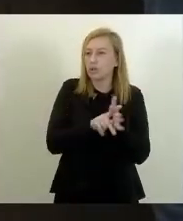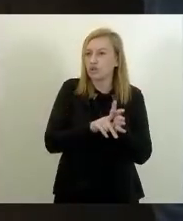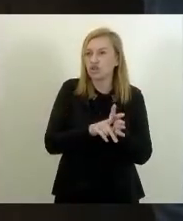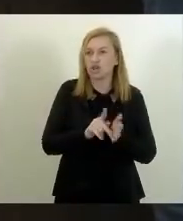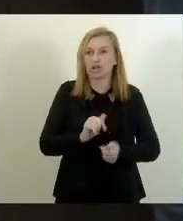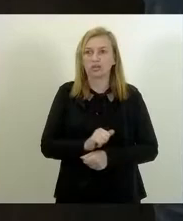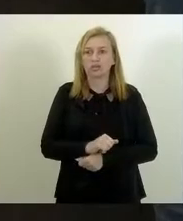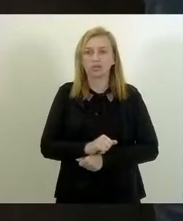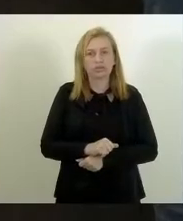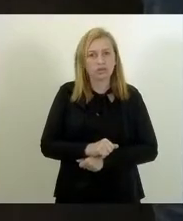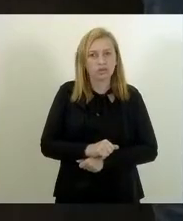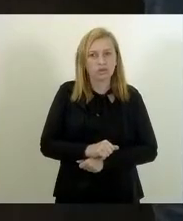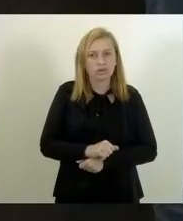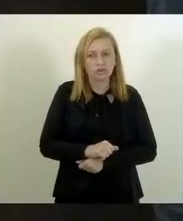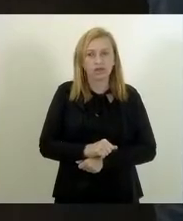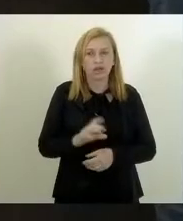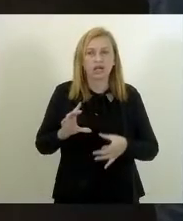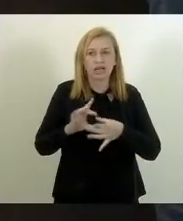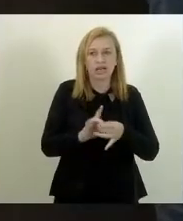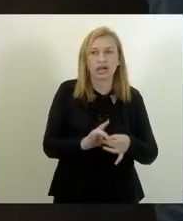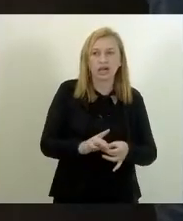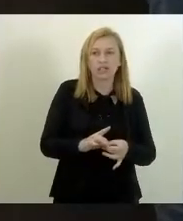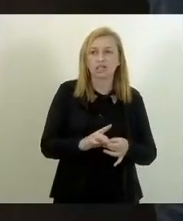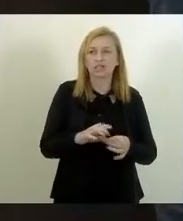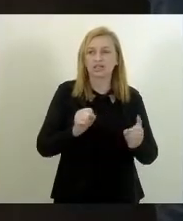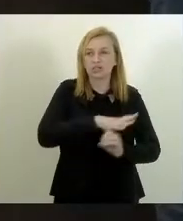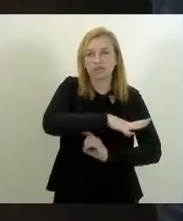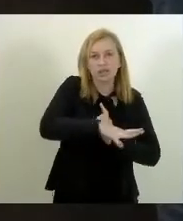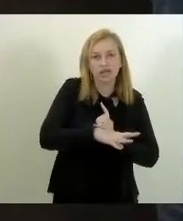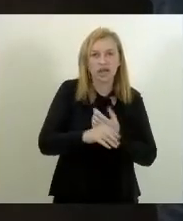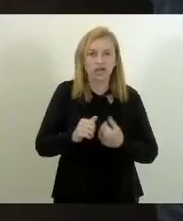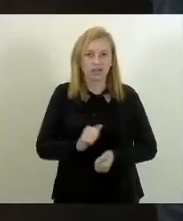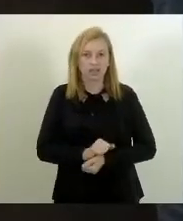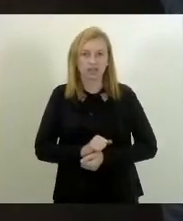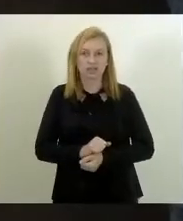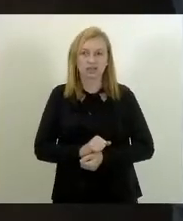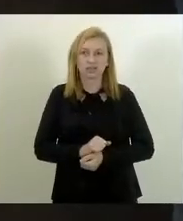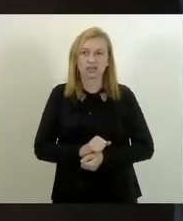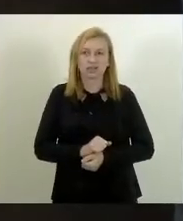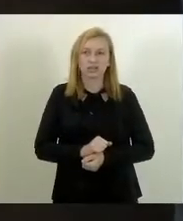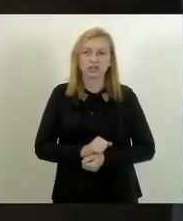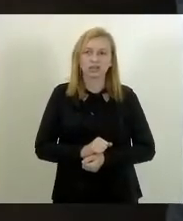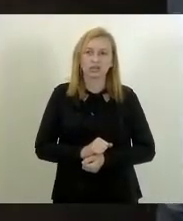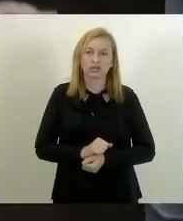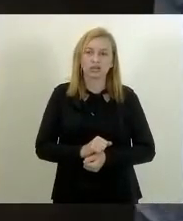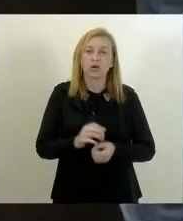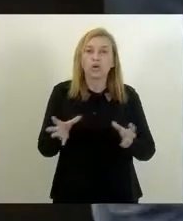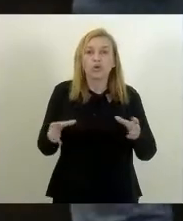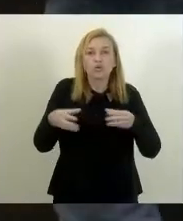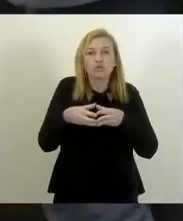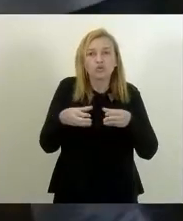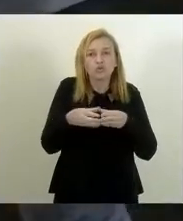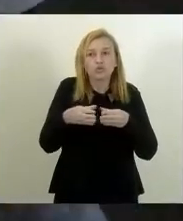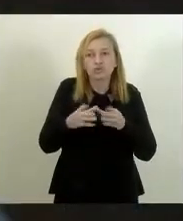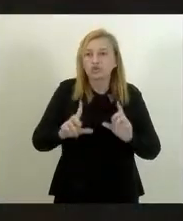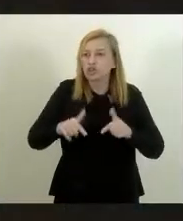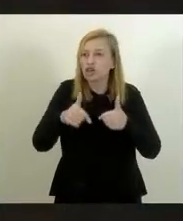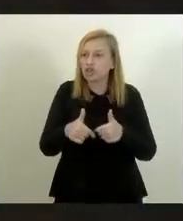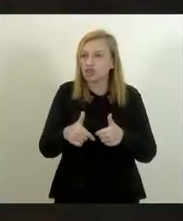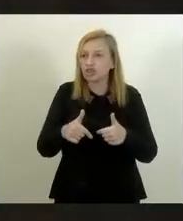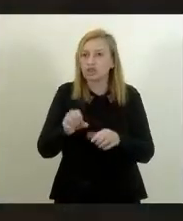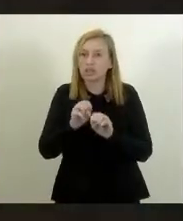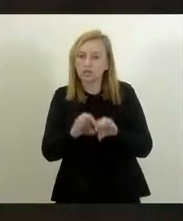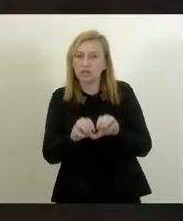projetos que a colocam em diálogo com a sociedade, o pioneirismo em cotas raciais, um conjunto de ações da interface